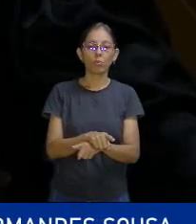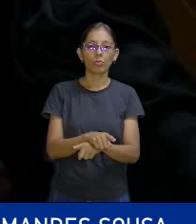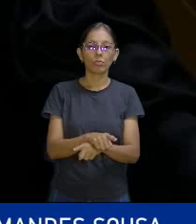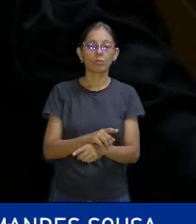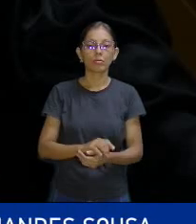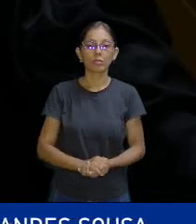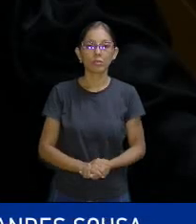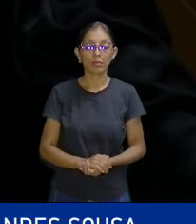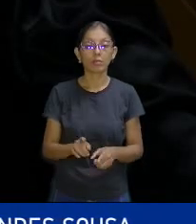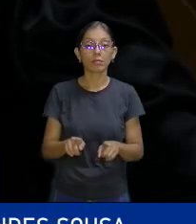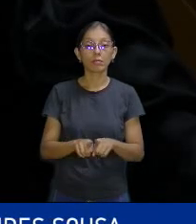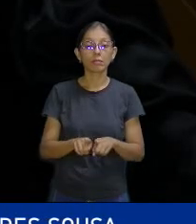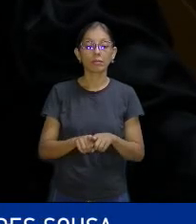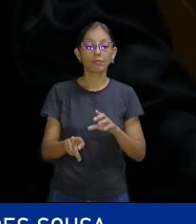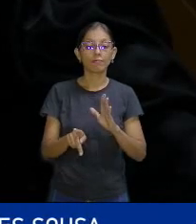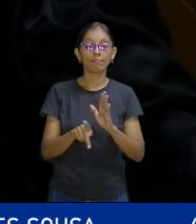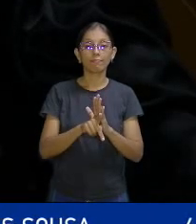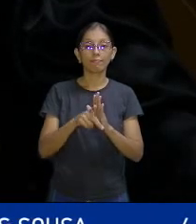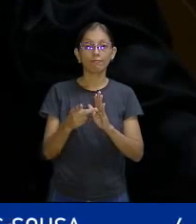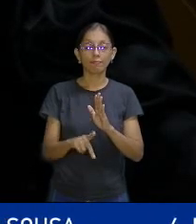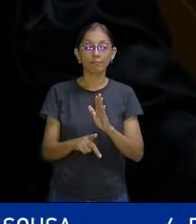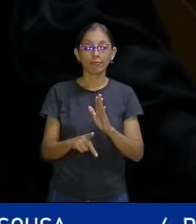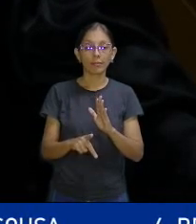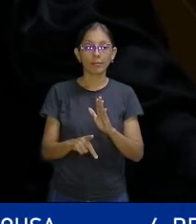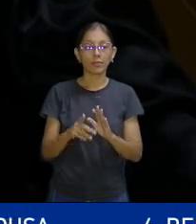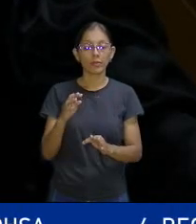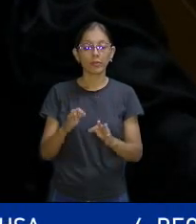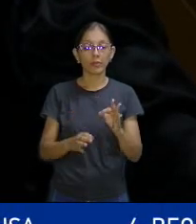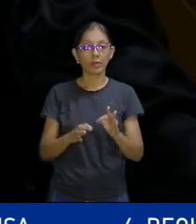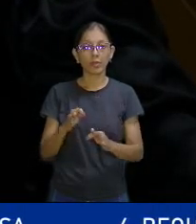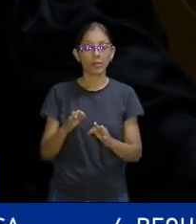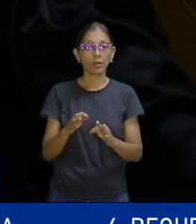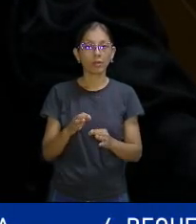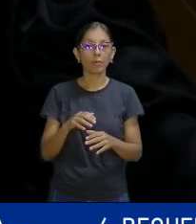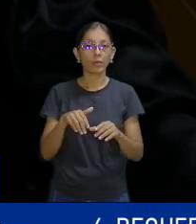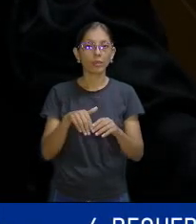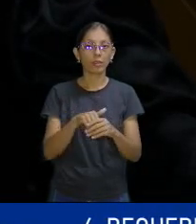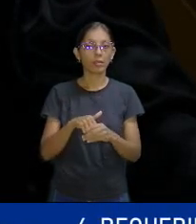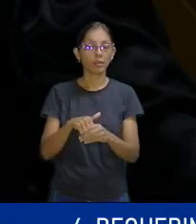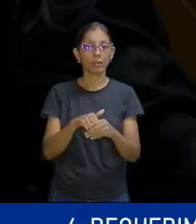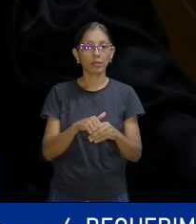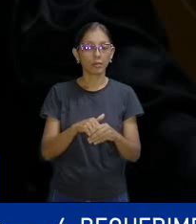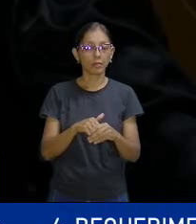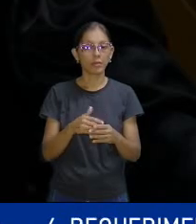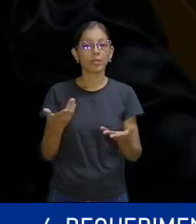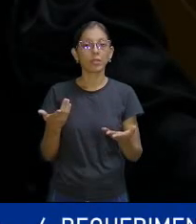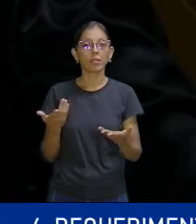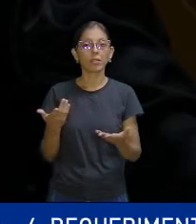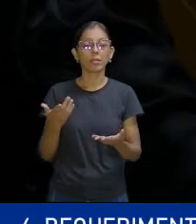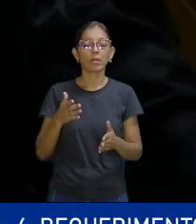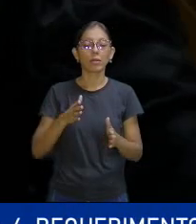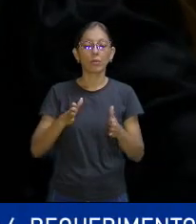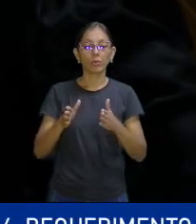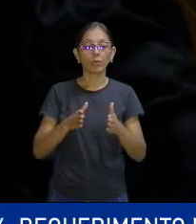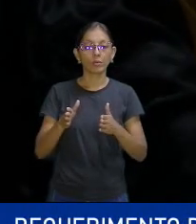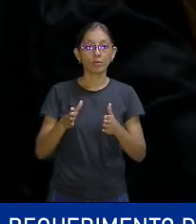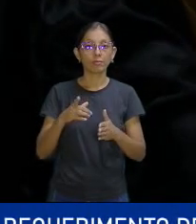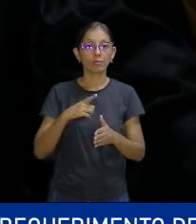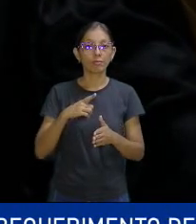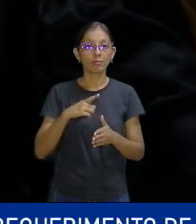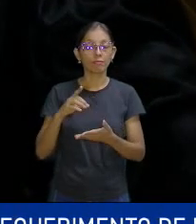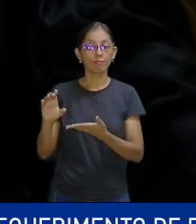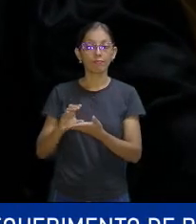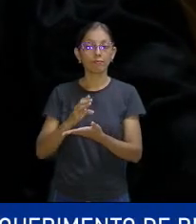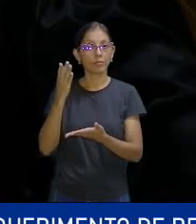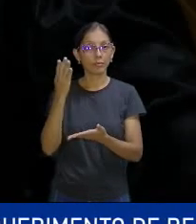o espírito da norma eleitoral, que busca justamente garantir a entrega tempestiva das contas à Justiça Eleitoral. É